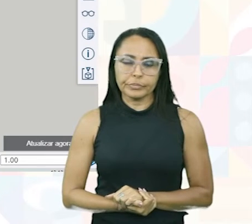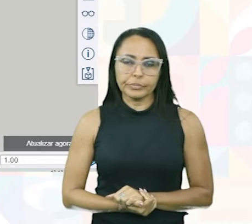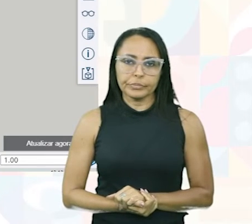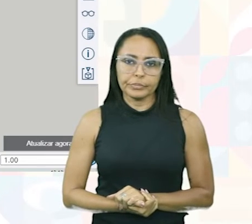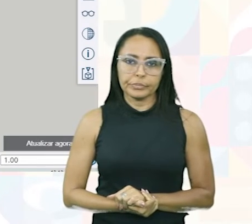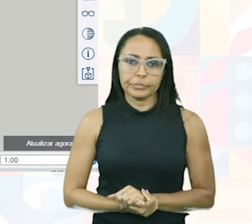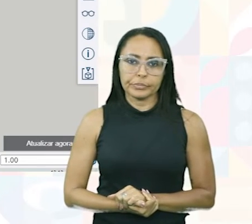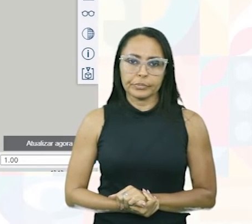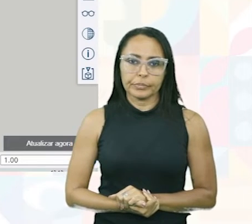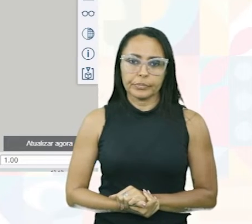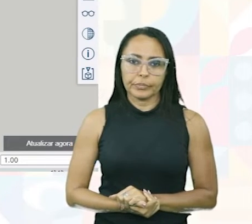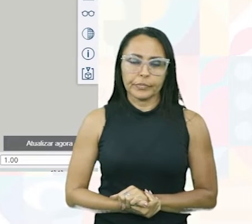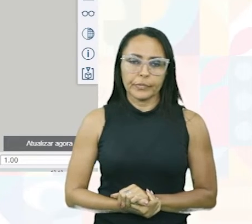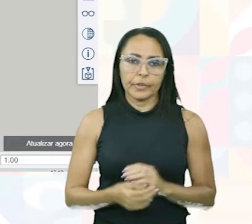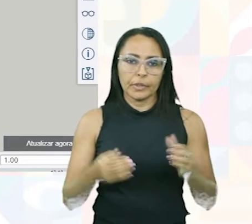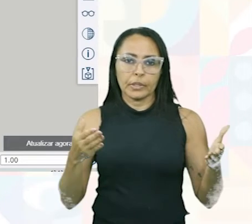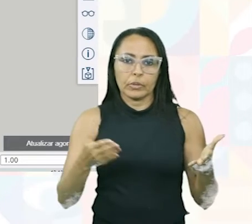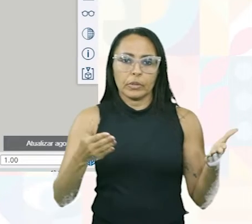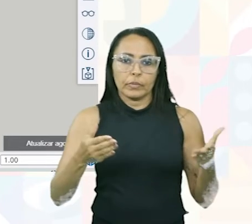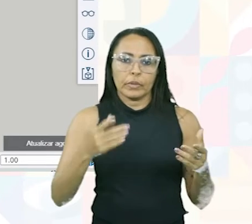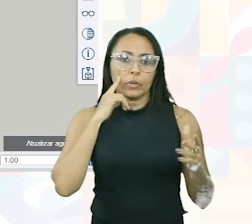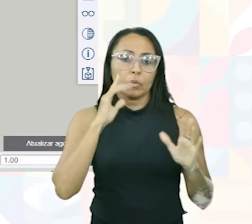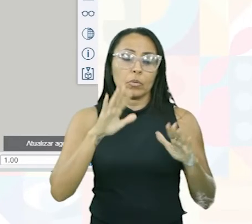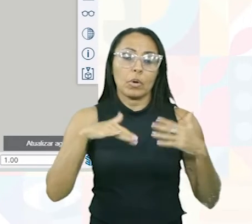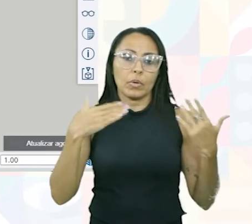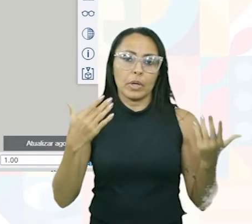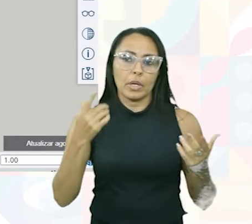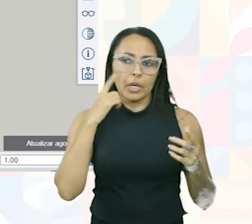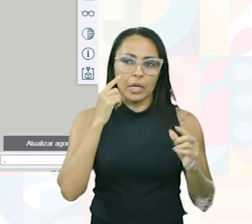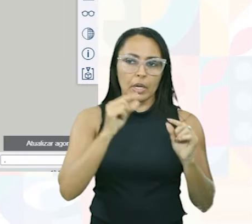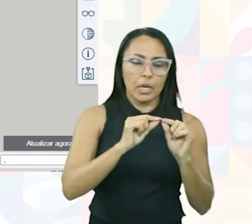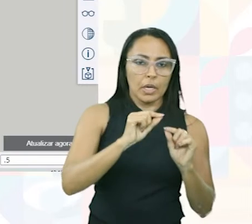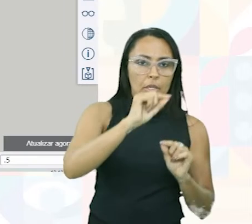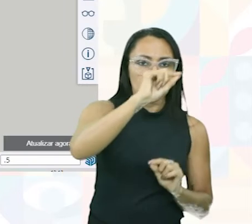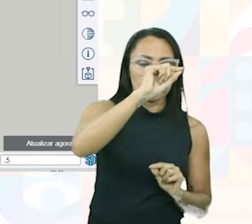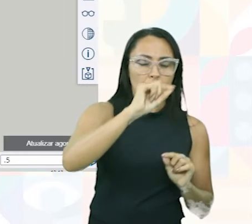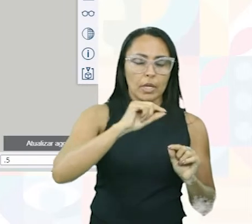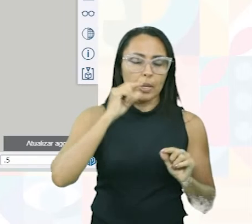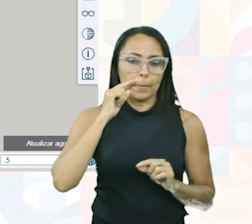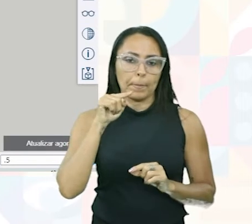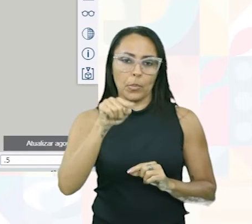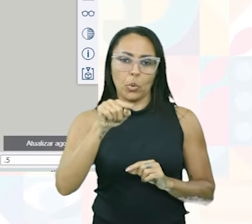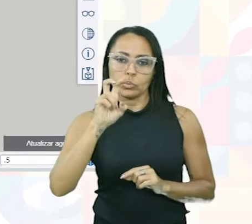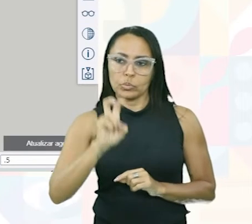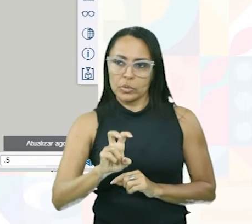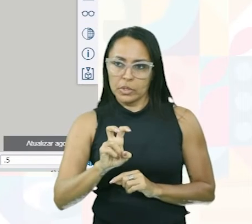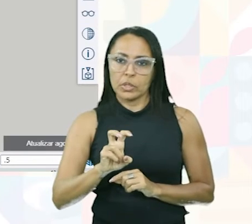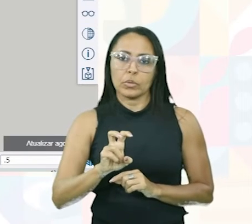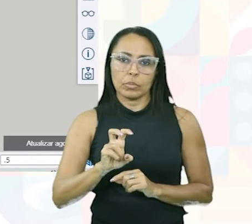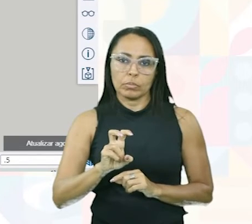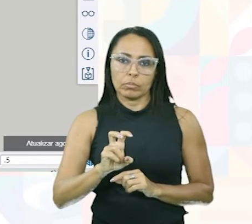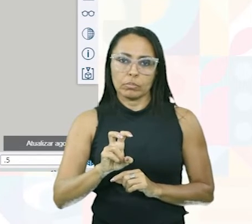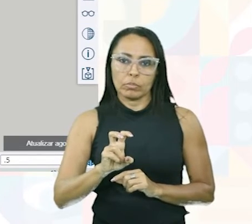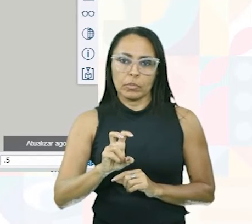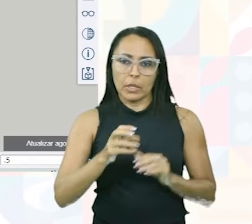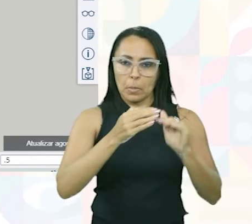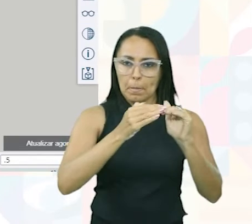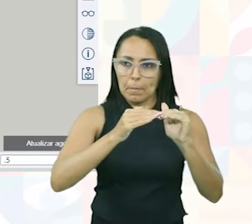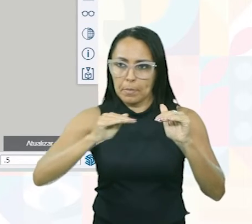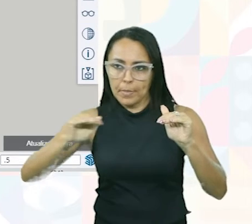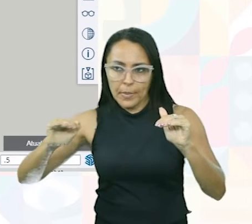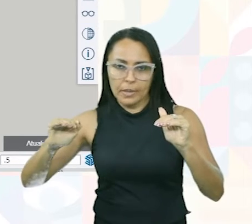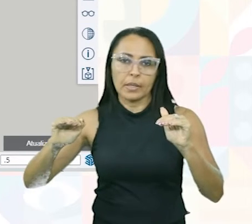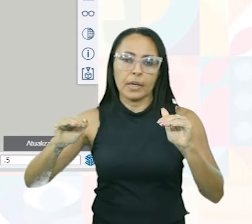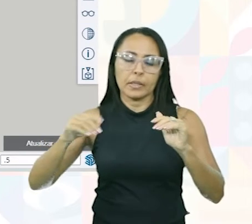diagonais, certo? E agora eu vou definir qual é a escala. Então, eu quero a escala 0,5, que eu quero reduzir pela metade. Pronto, aí